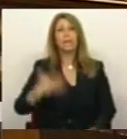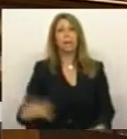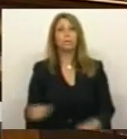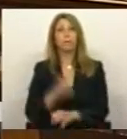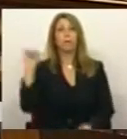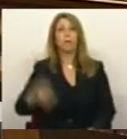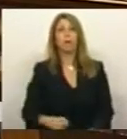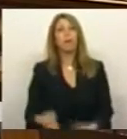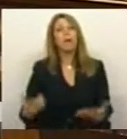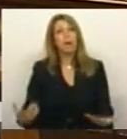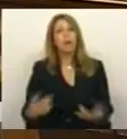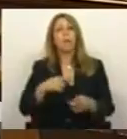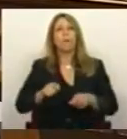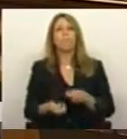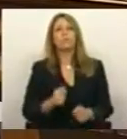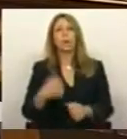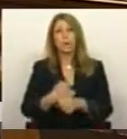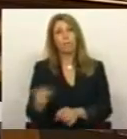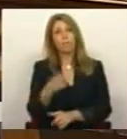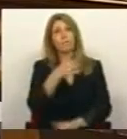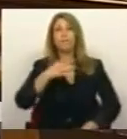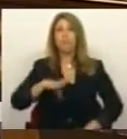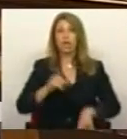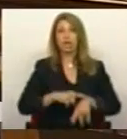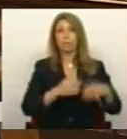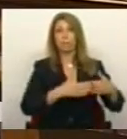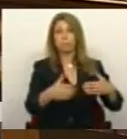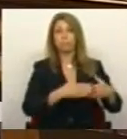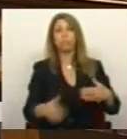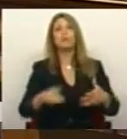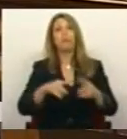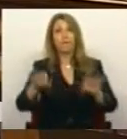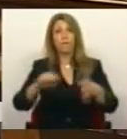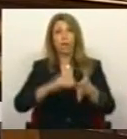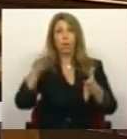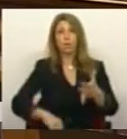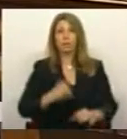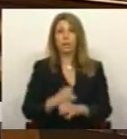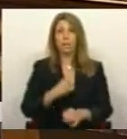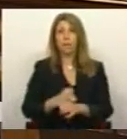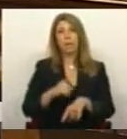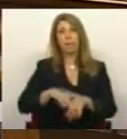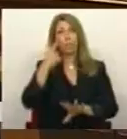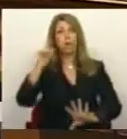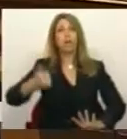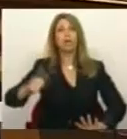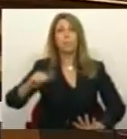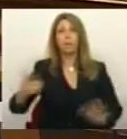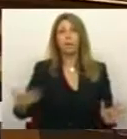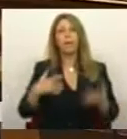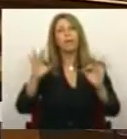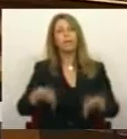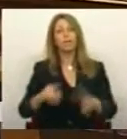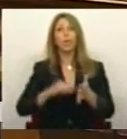trabalhadores. Pressionaram trabalhadores para gozarem férias durante este período, denunciaram contratos de trabalho durante o período experimental e cessaram